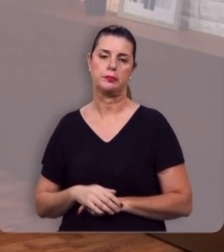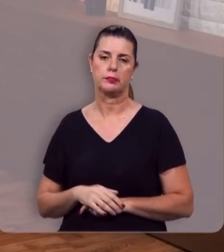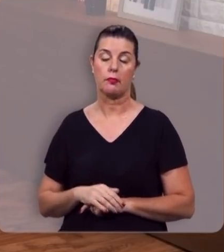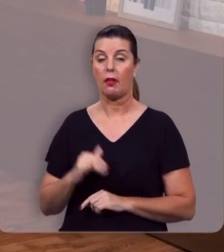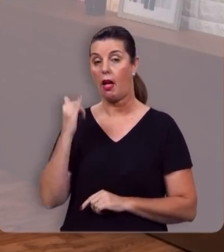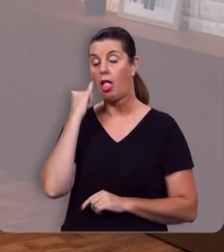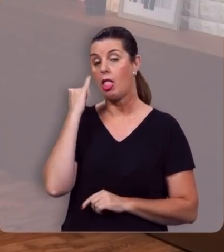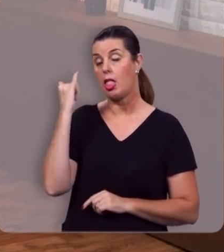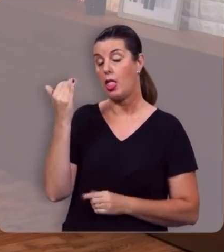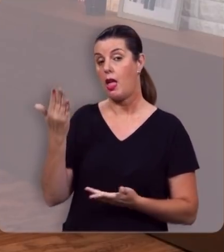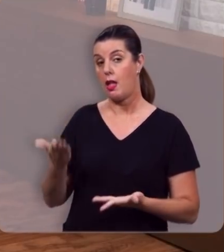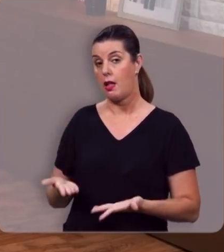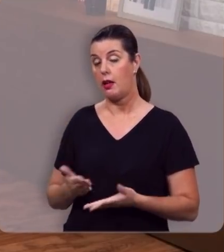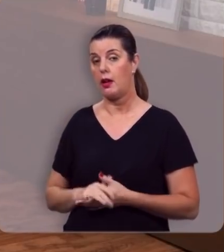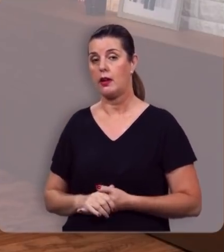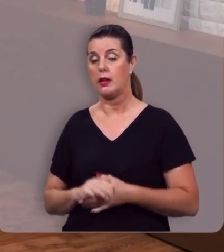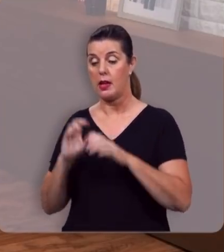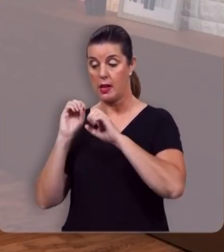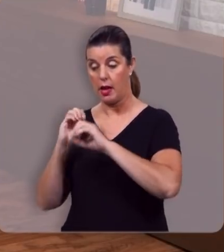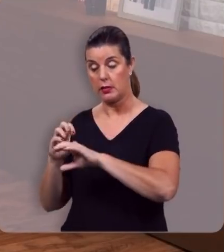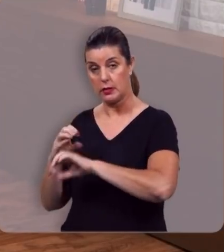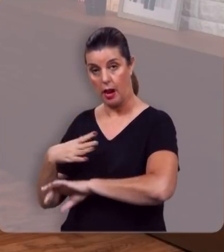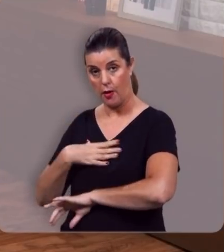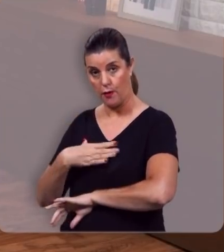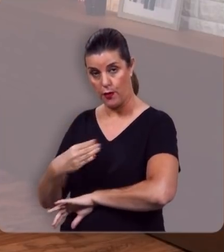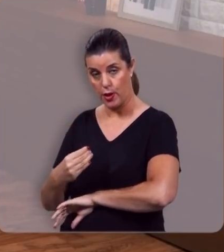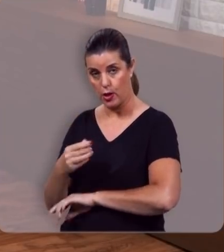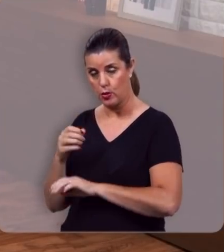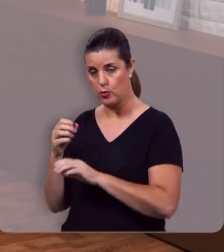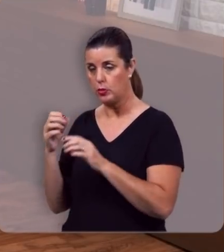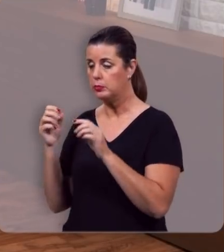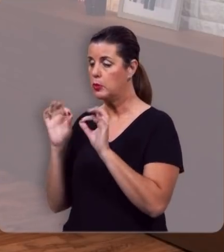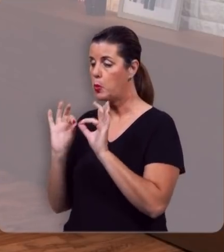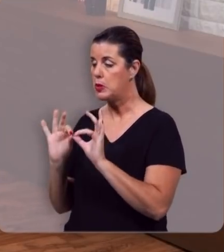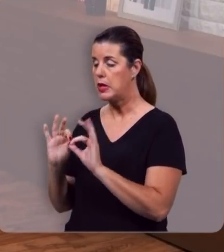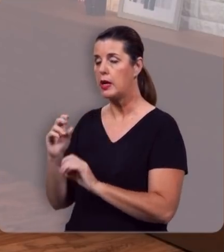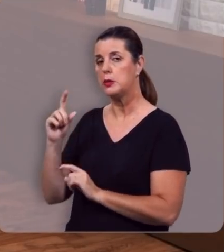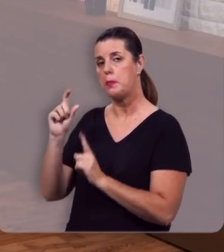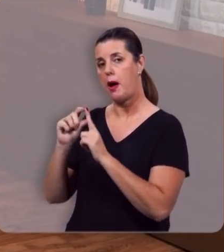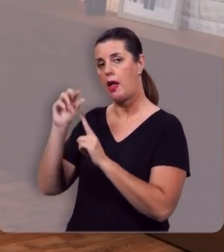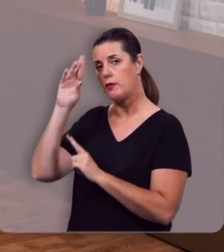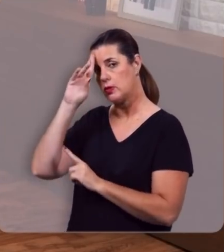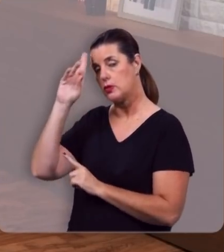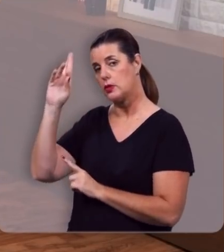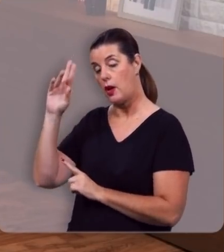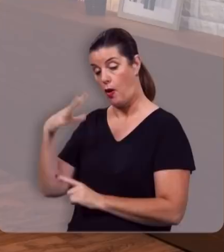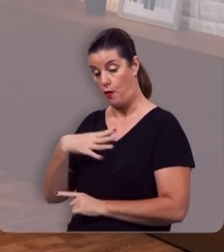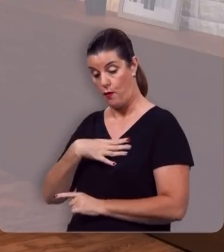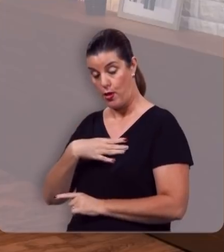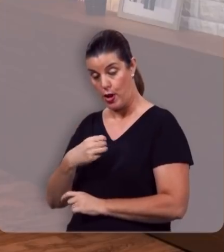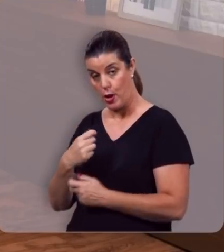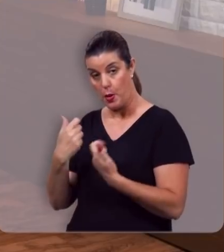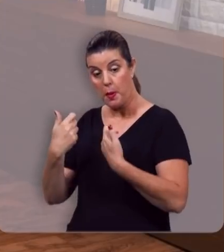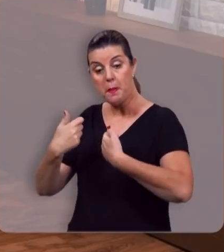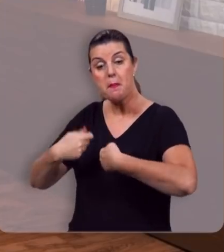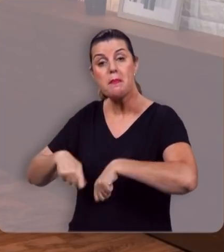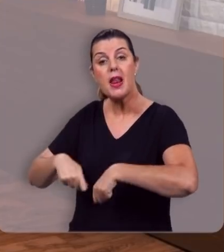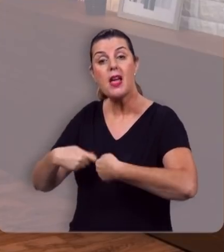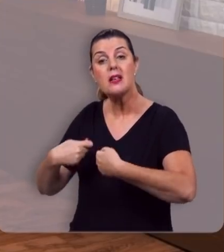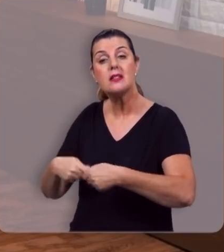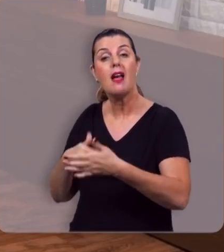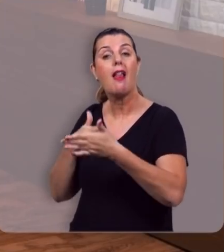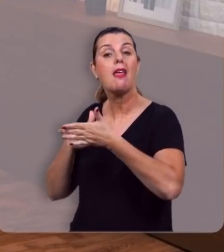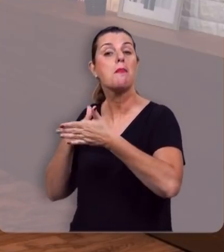A ideia aqui de criar na disciplina e na admoestação é que filhos precisam